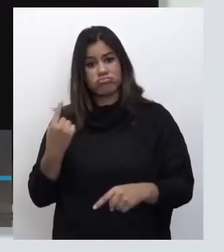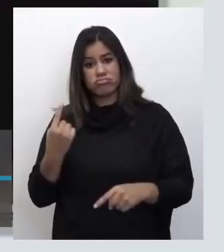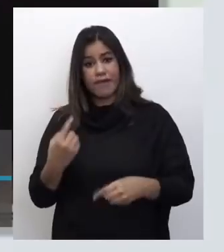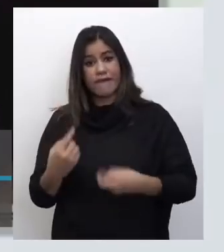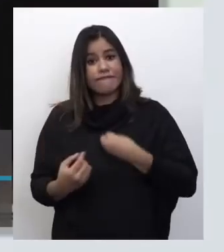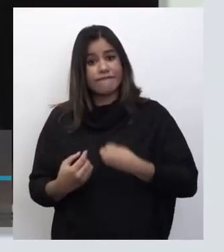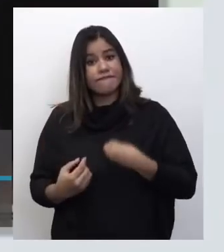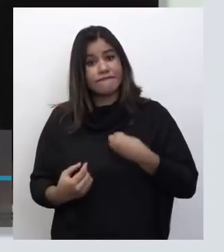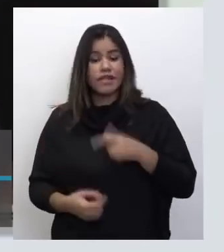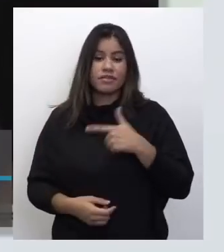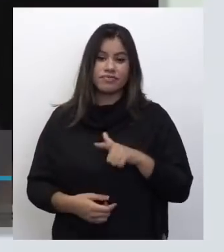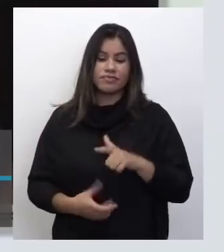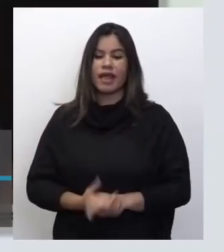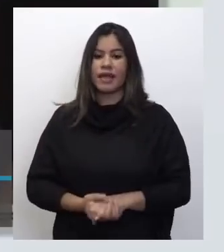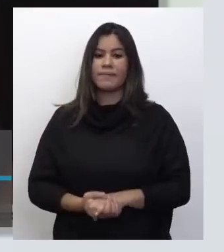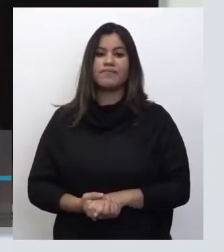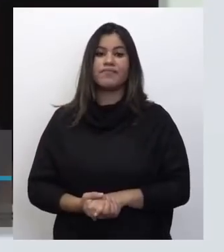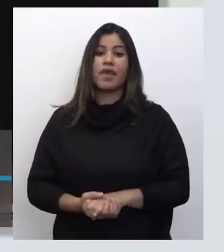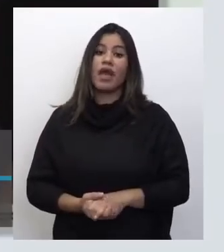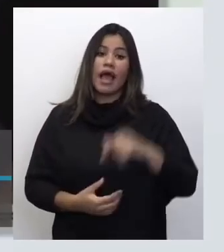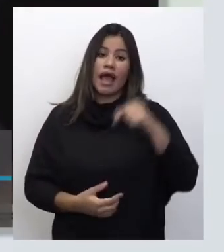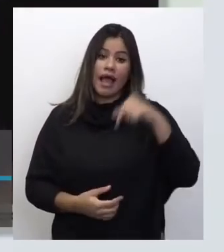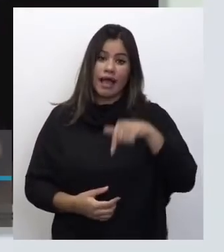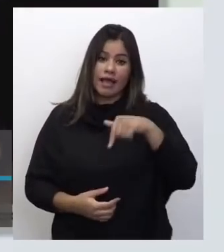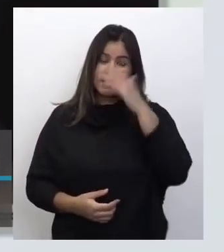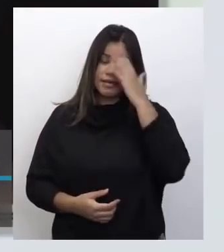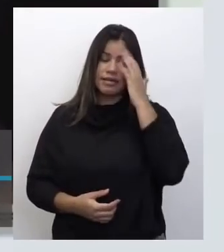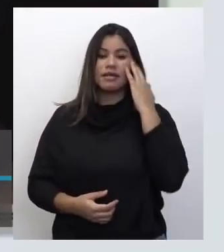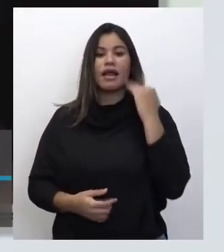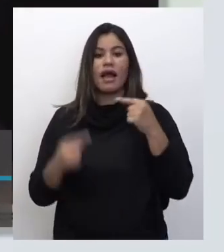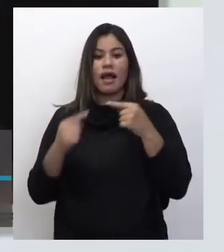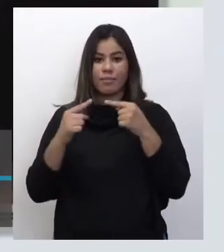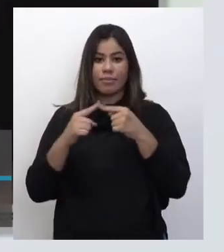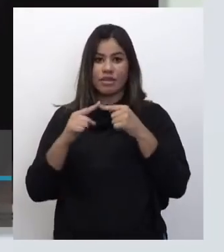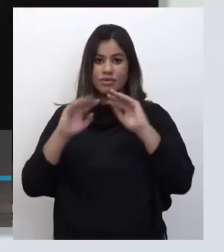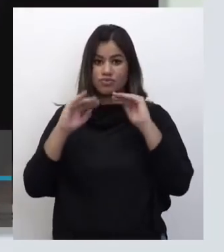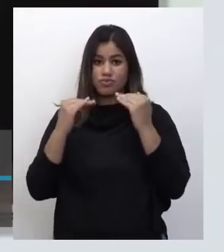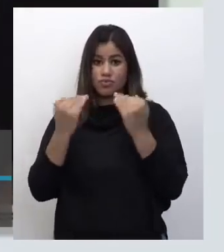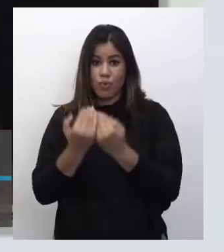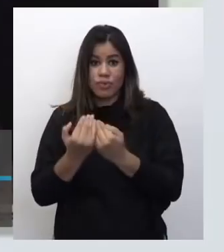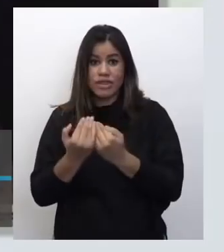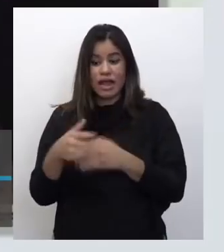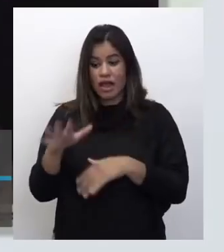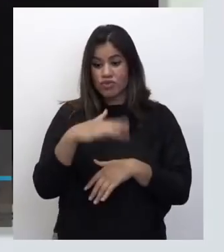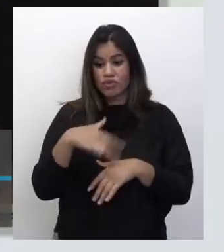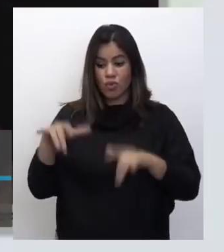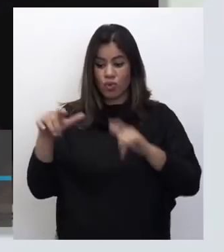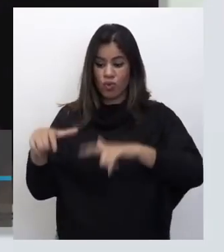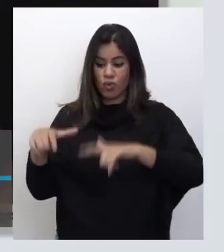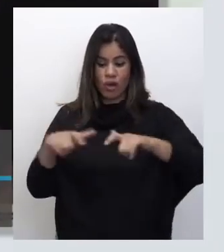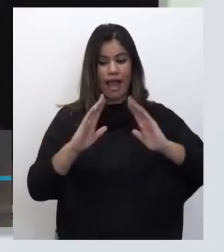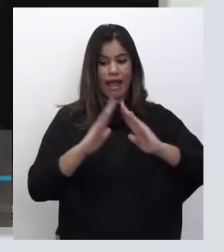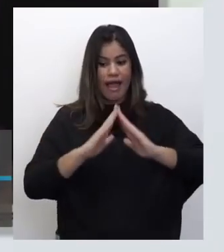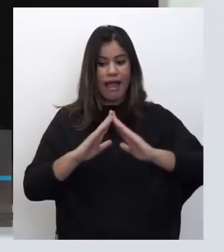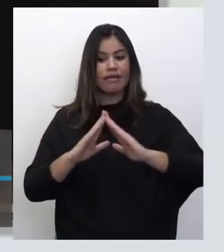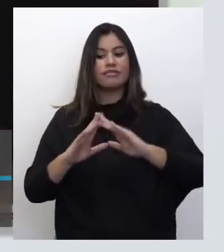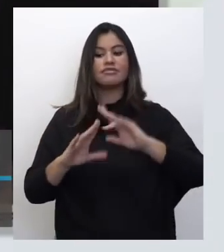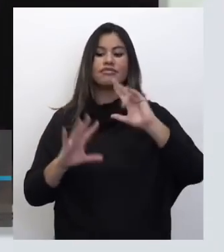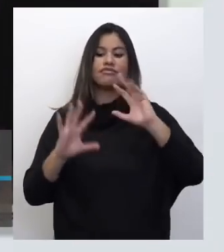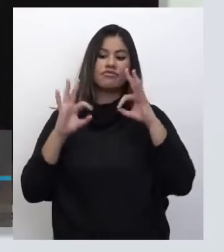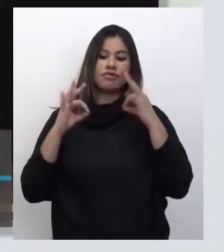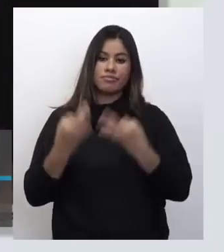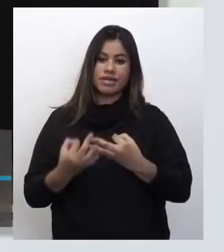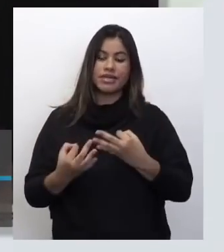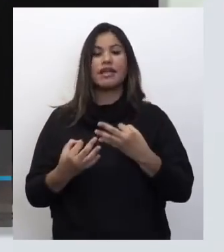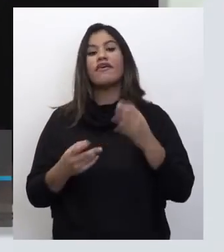nosso tema é construção da comunidade dos sonhos, eu escolhi abordar problemas reais, mas não tem problema se vocês não vão